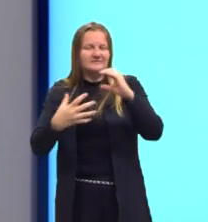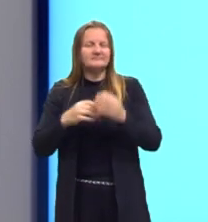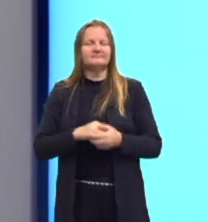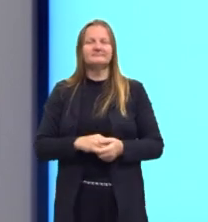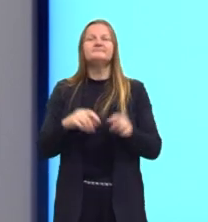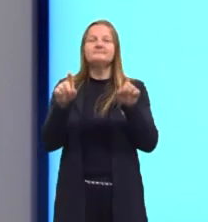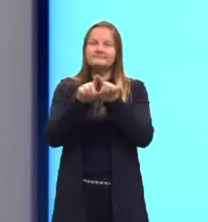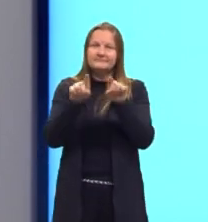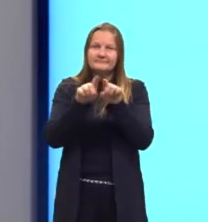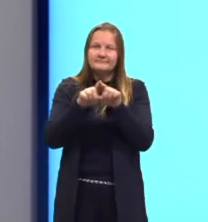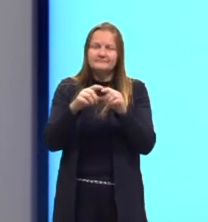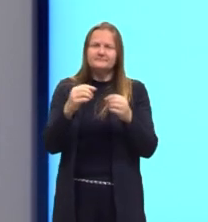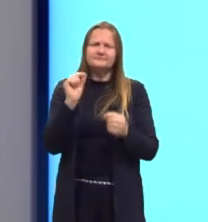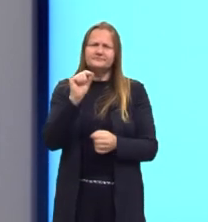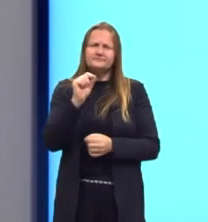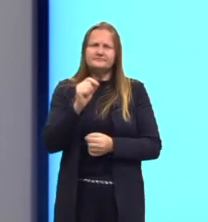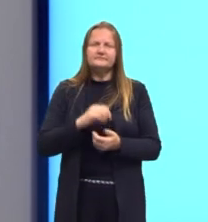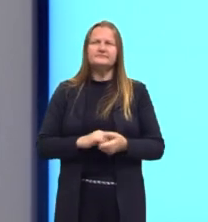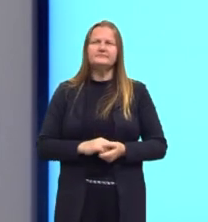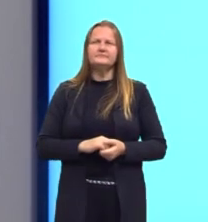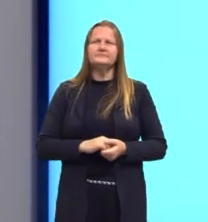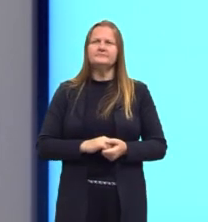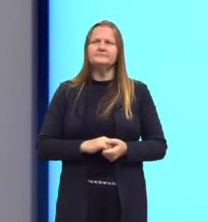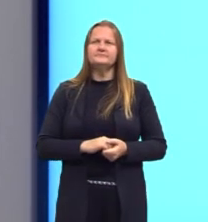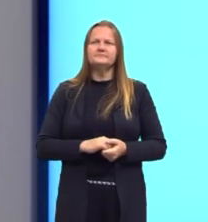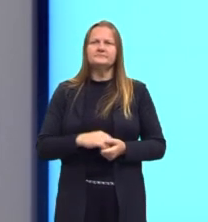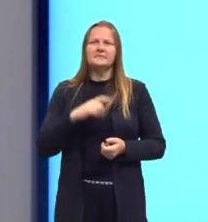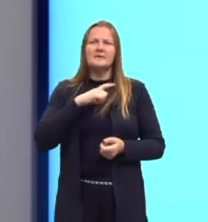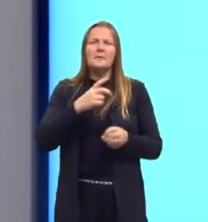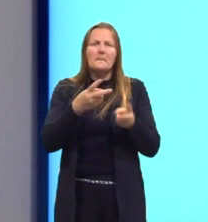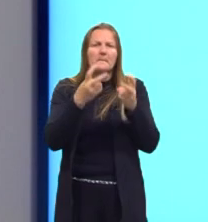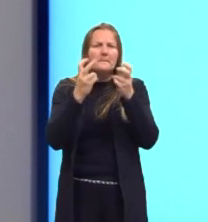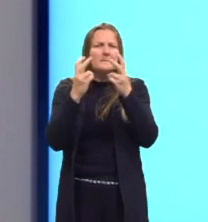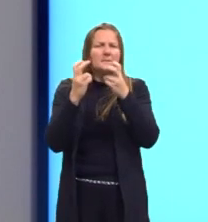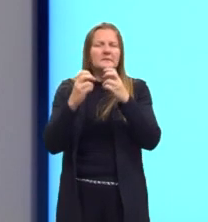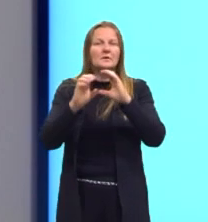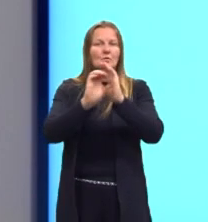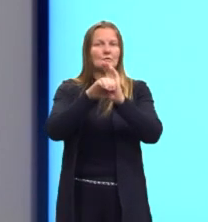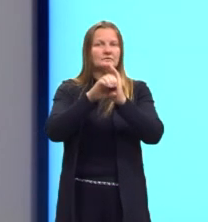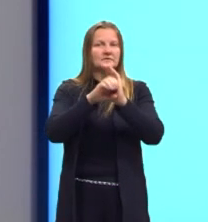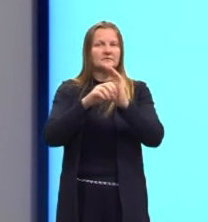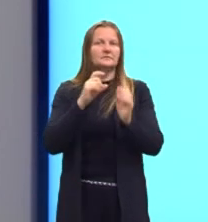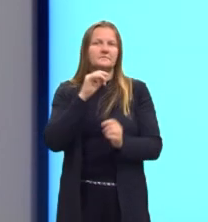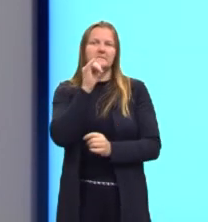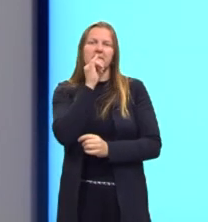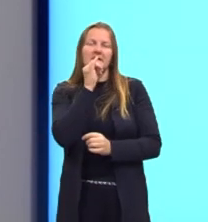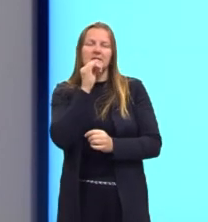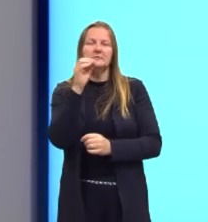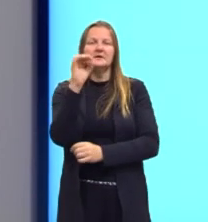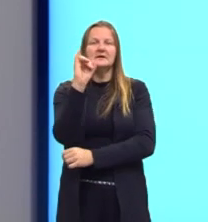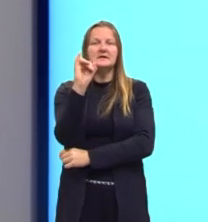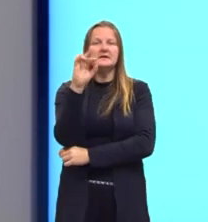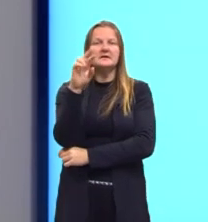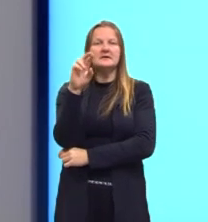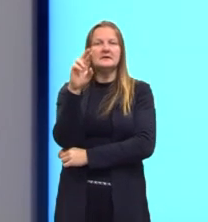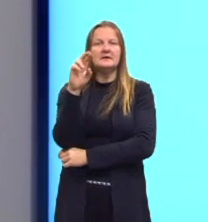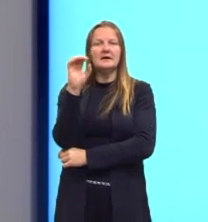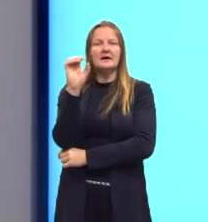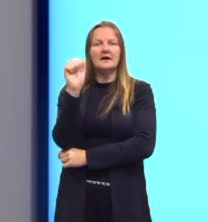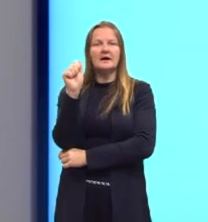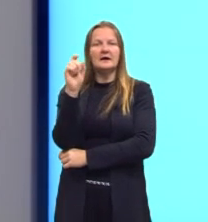é bom isso então nos traz a perceber outros conceitos como a irradiação